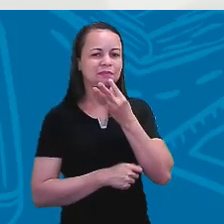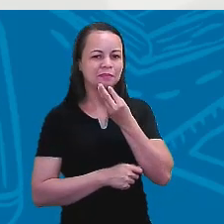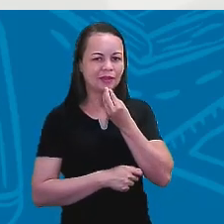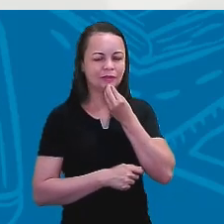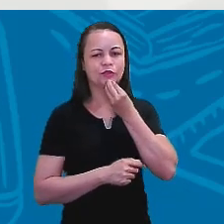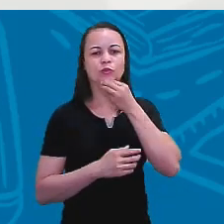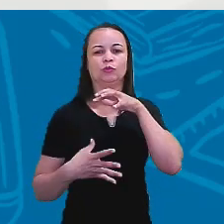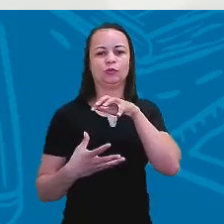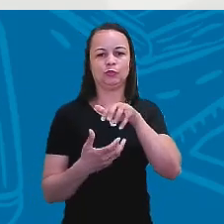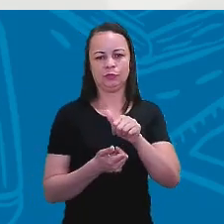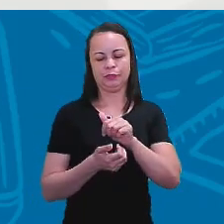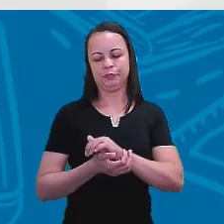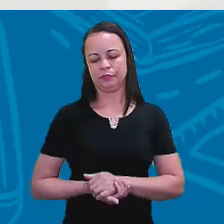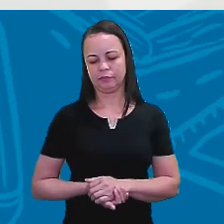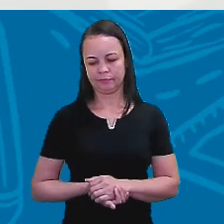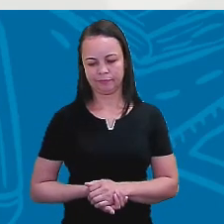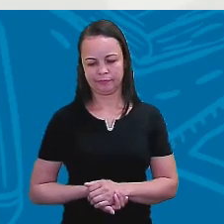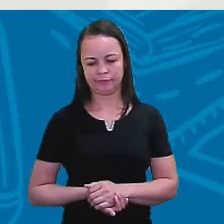mundo.